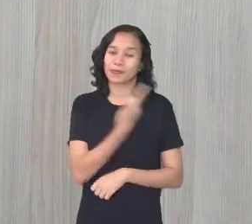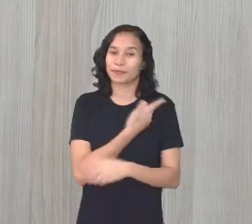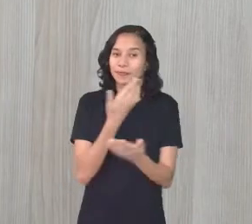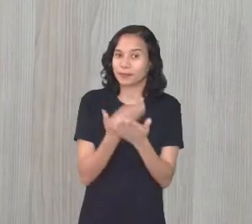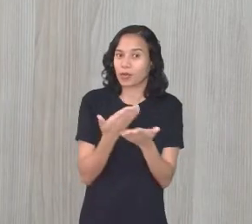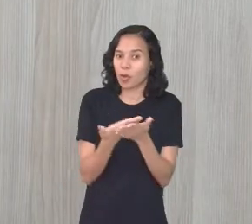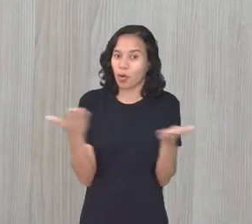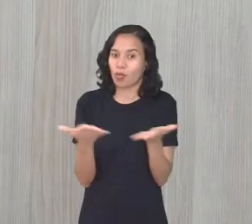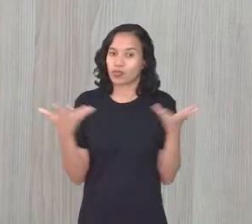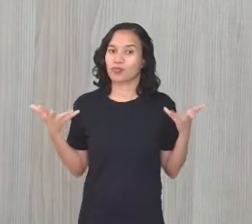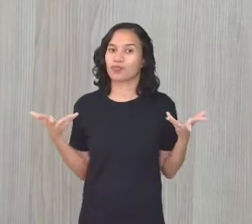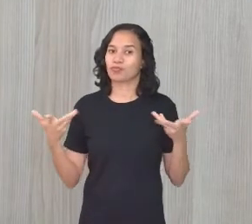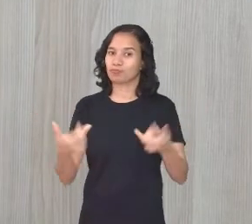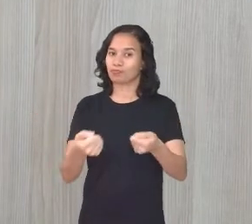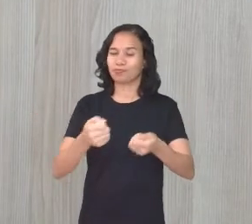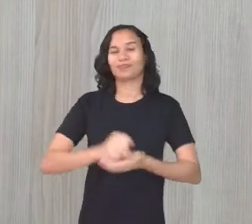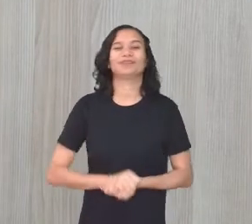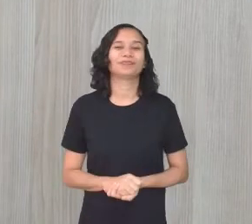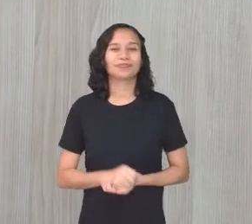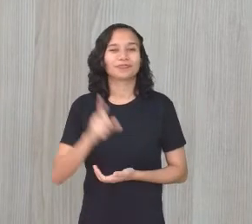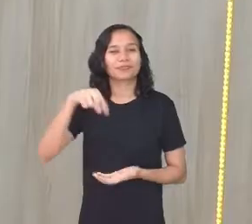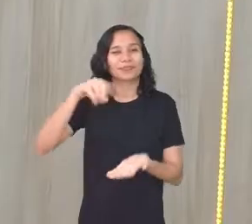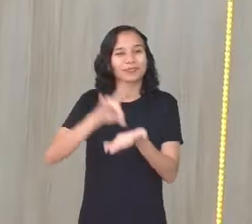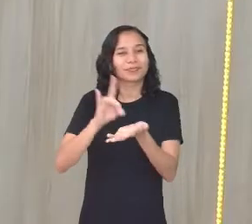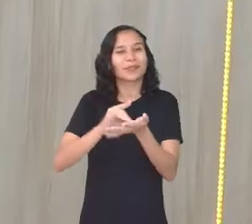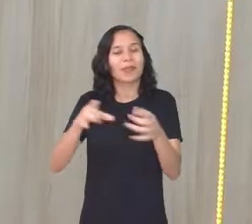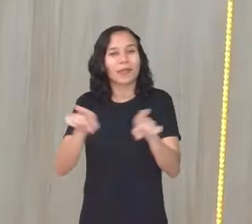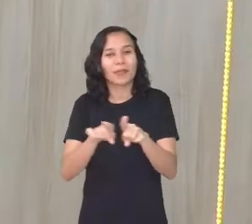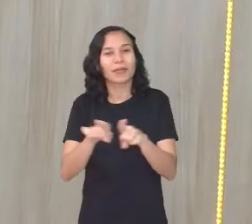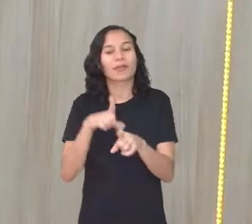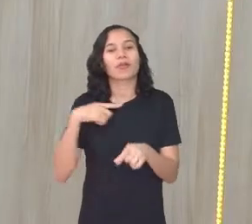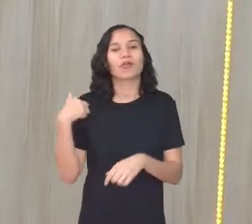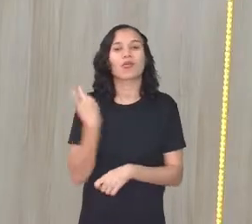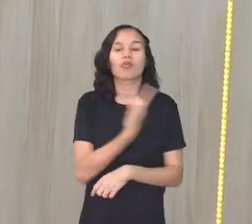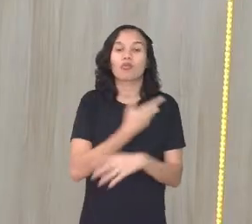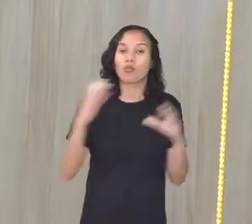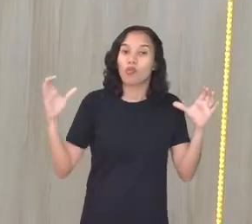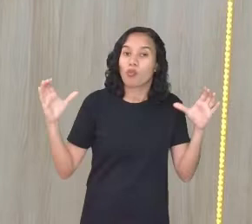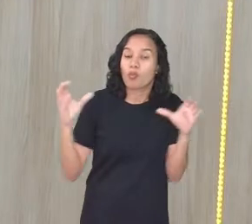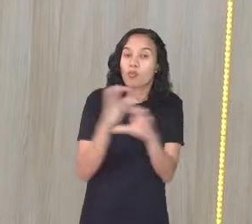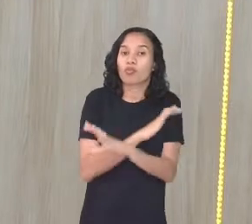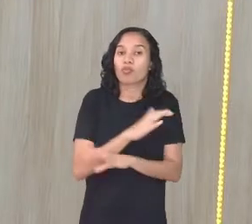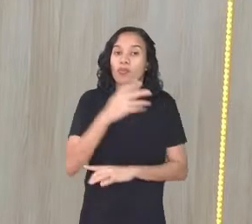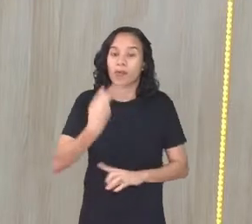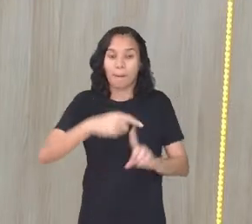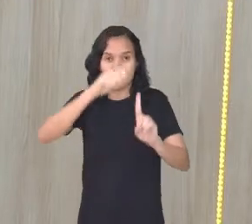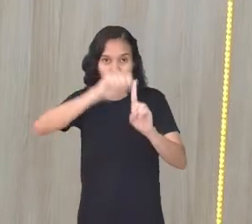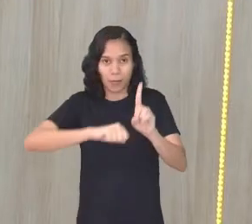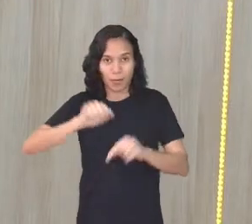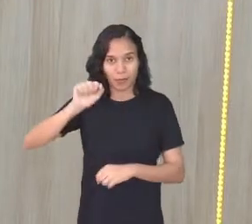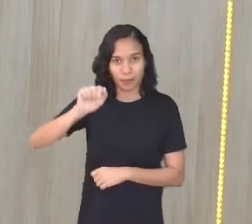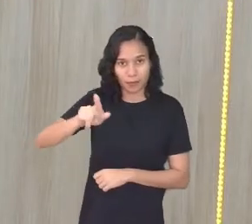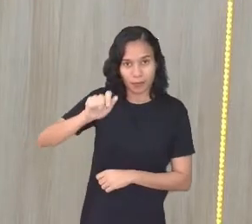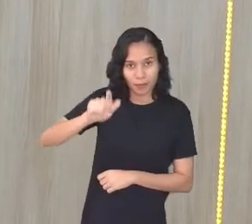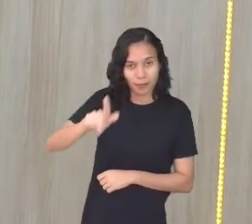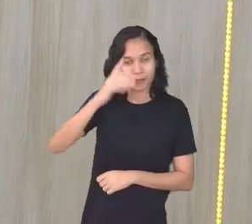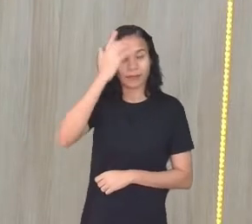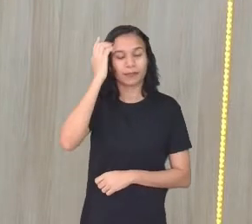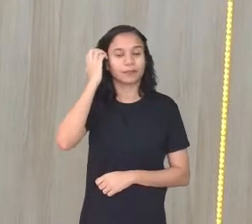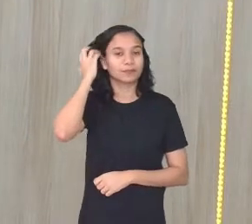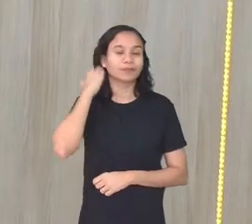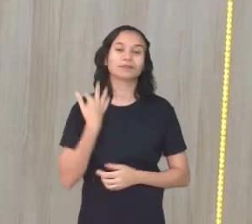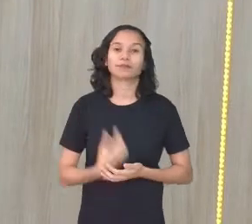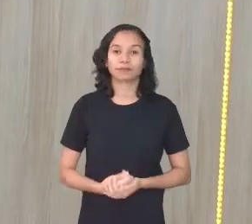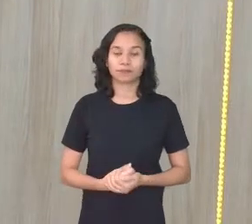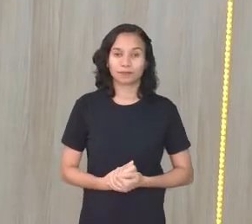aula hoje está maravilhosa. Pois é. Estamos aí encerrando, não é mesmo, o mês de agosto.